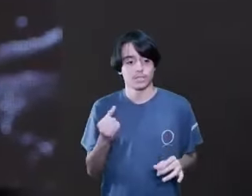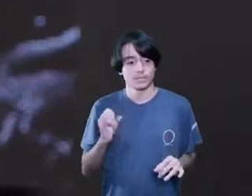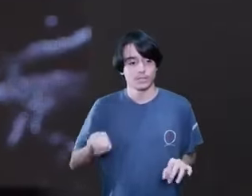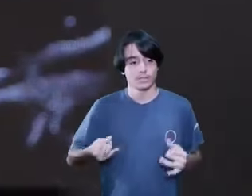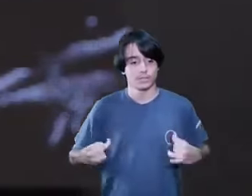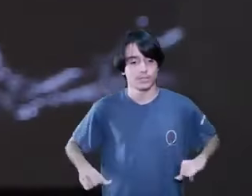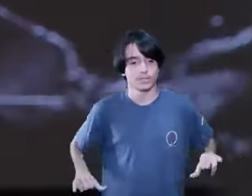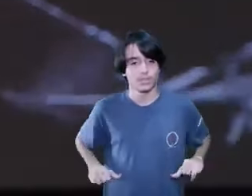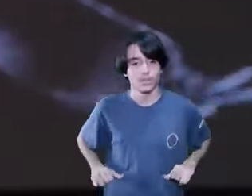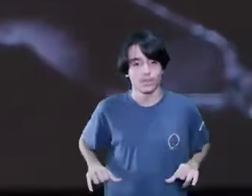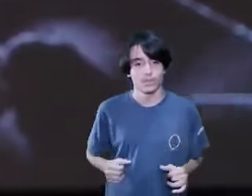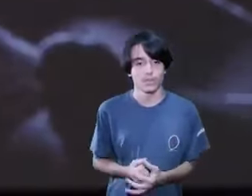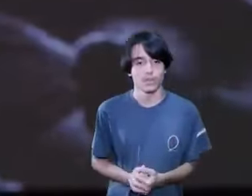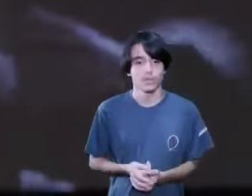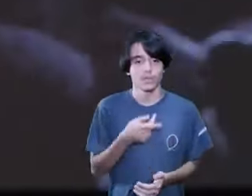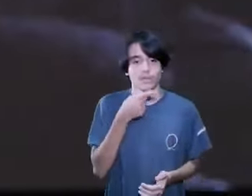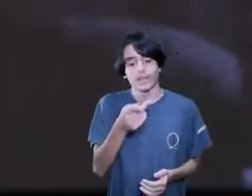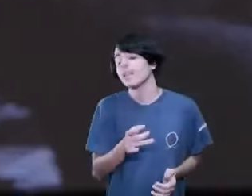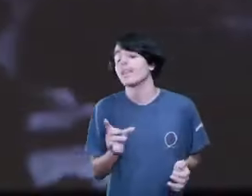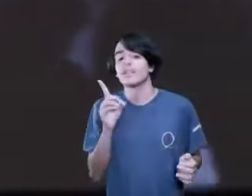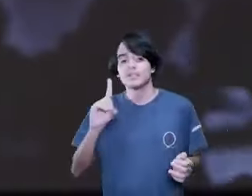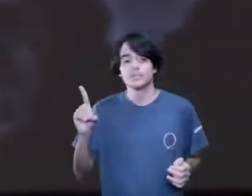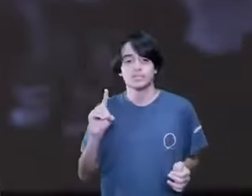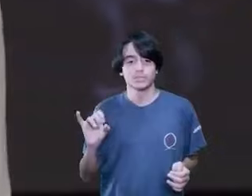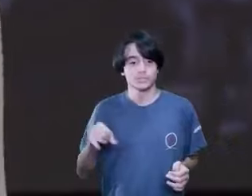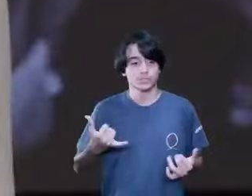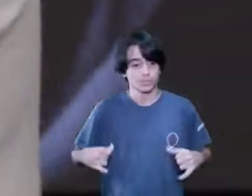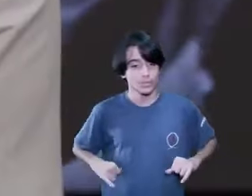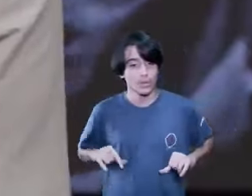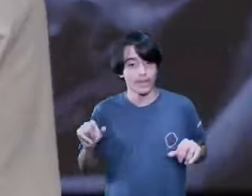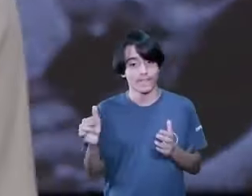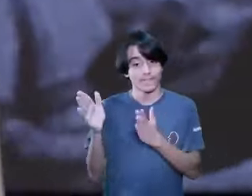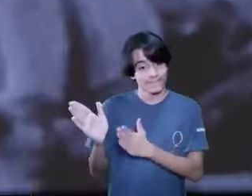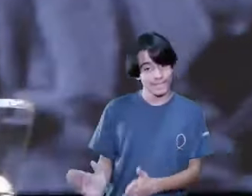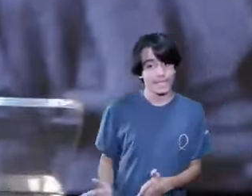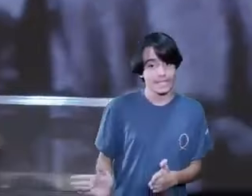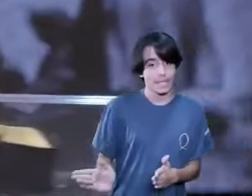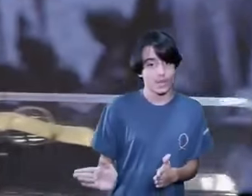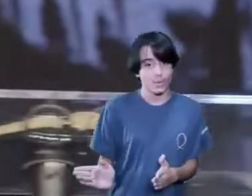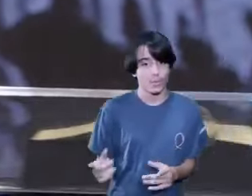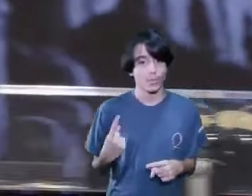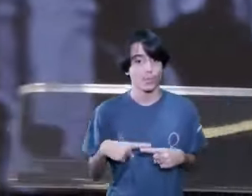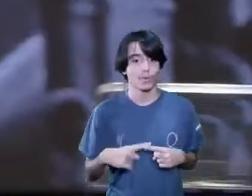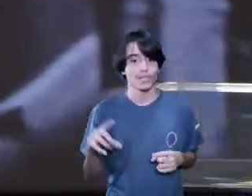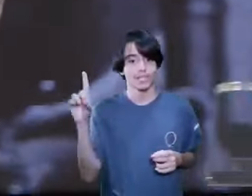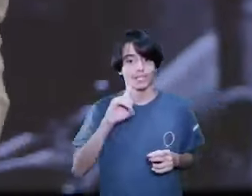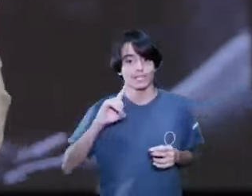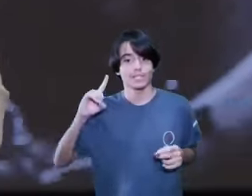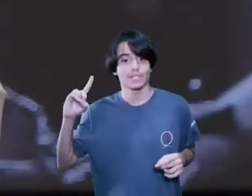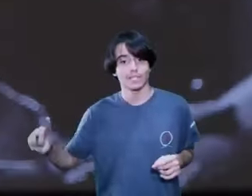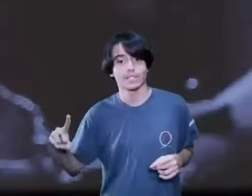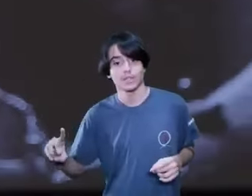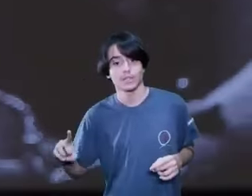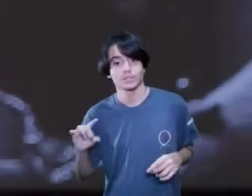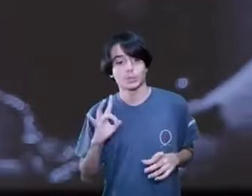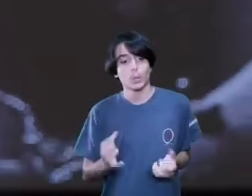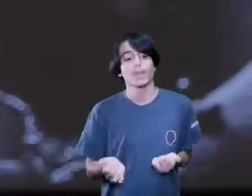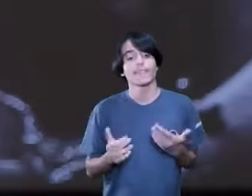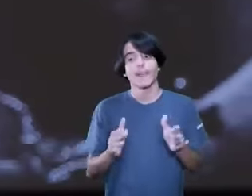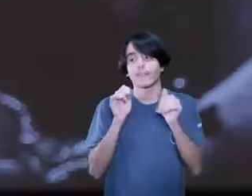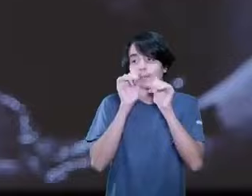foi acusar Deus de que Jó lhe era fiel, íntegro, porque Deus lhe cercava de